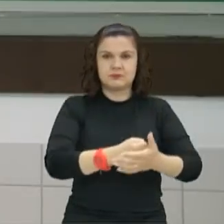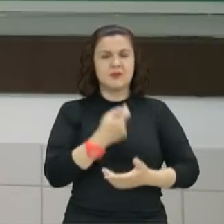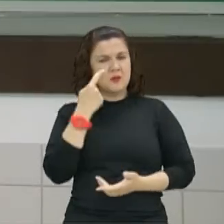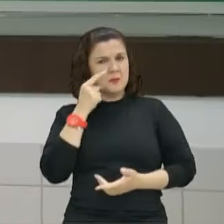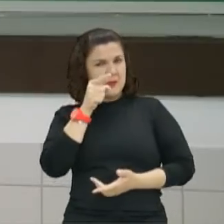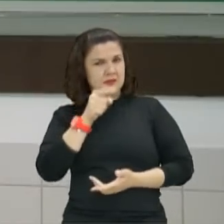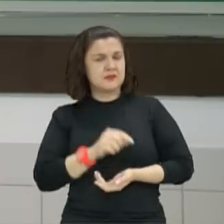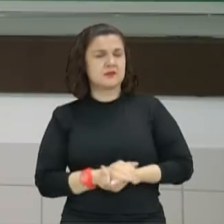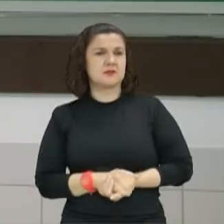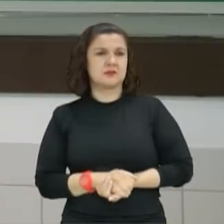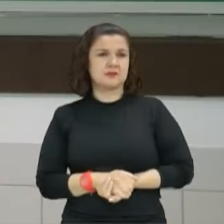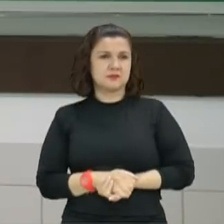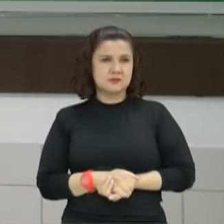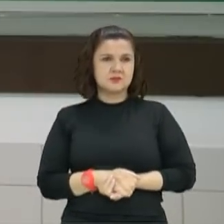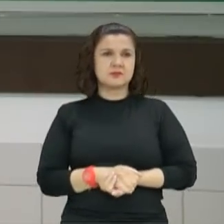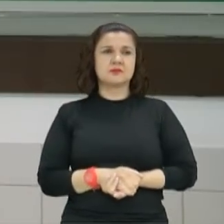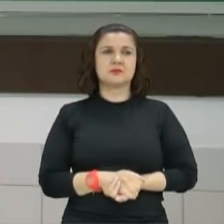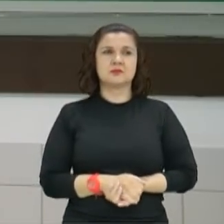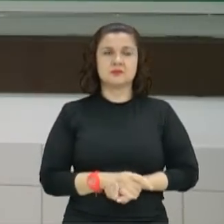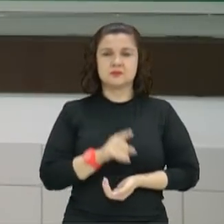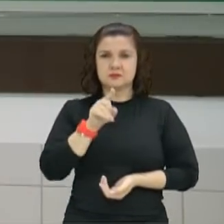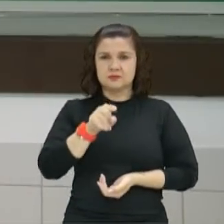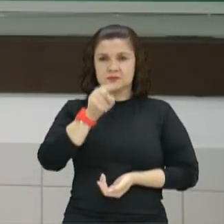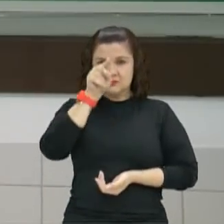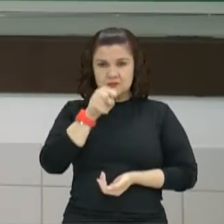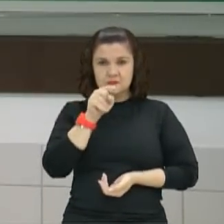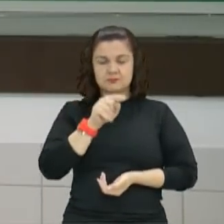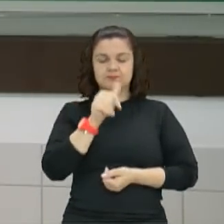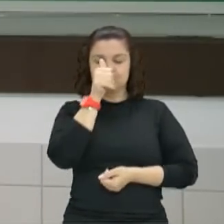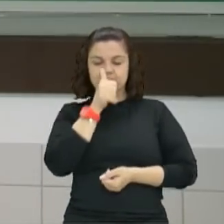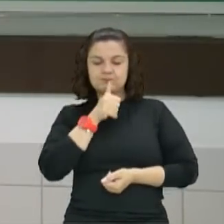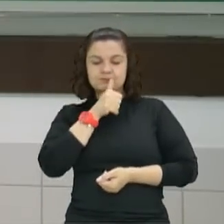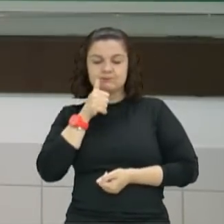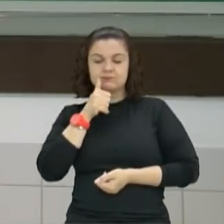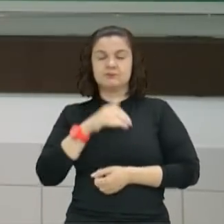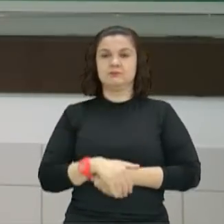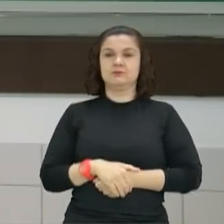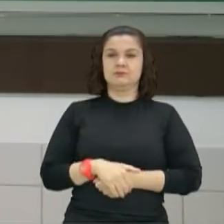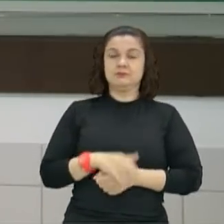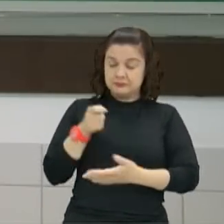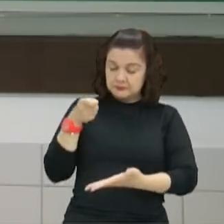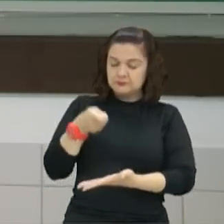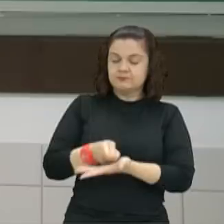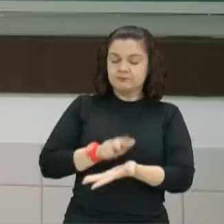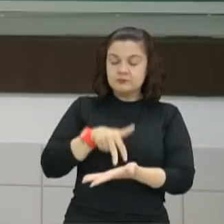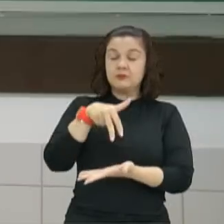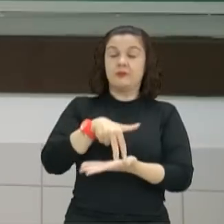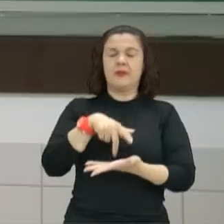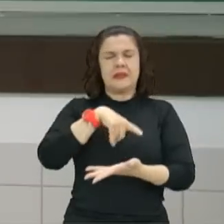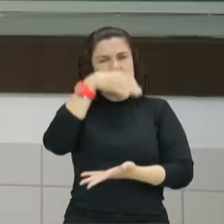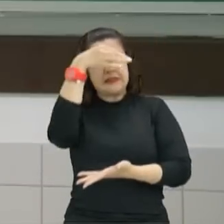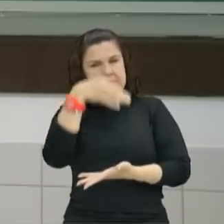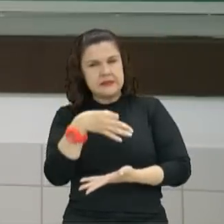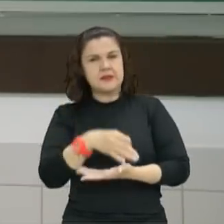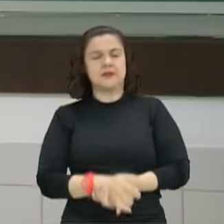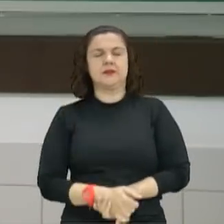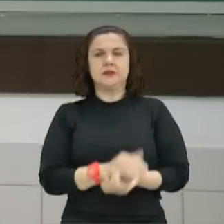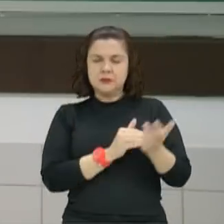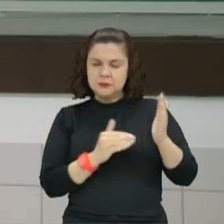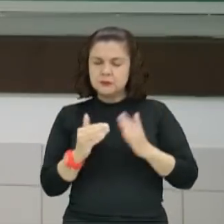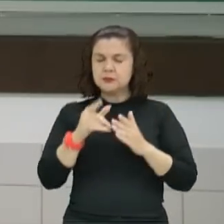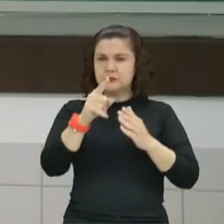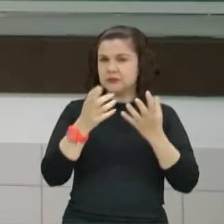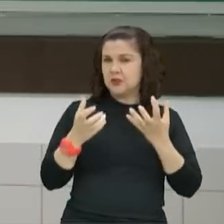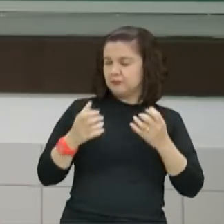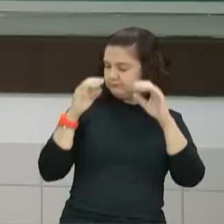Pense nisso. Seja resiliente, seja determinado. Eu tenho certeza que você vai conseguir. Tudo que